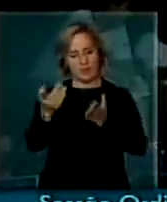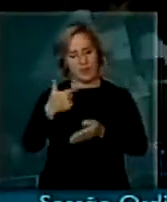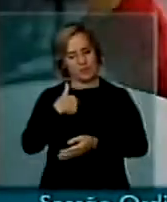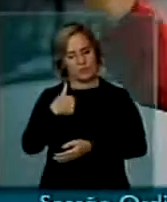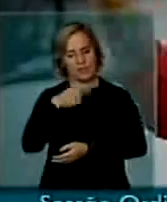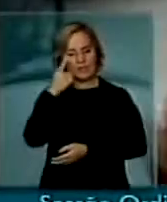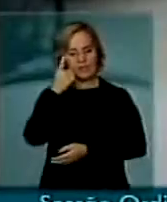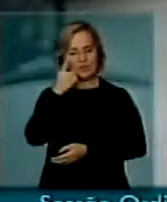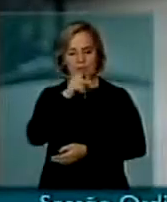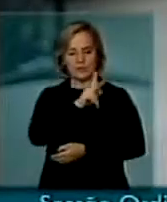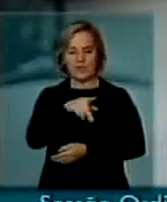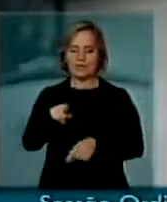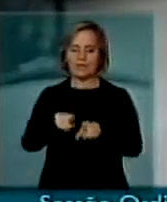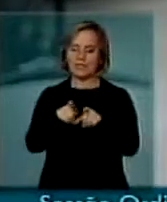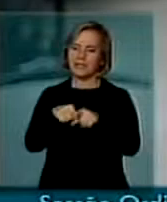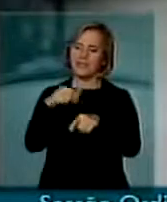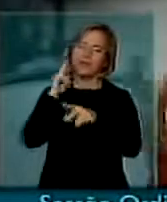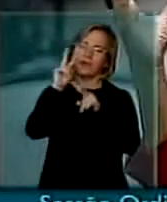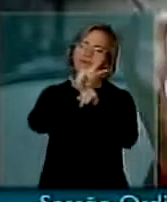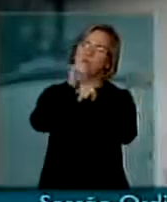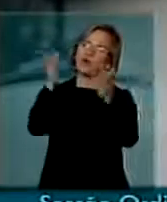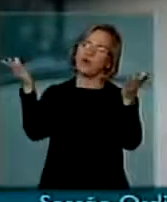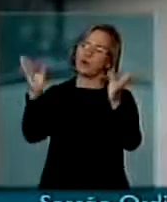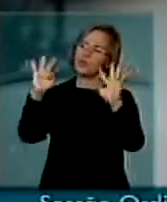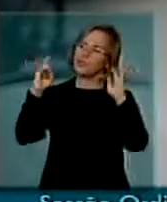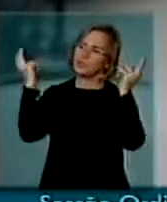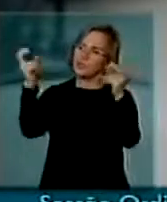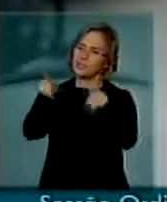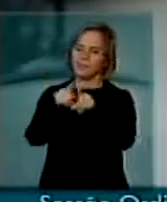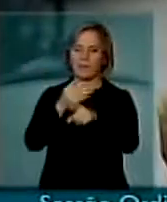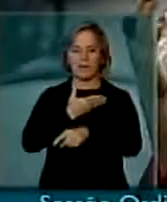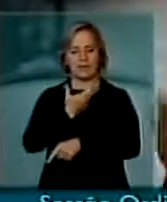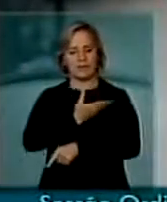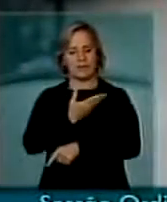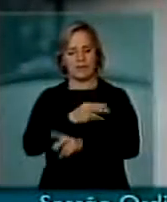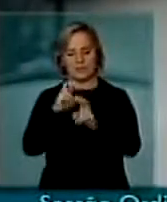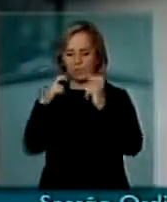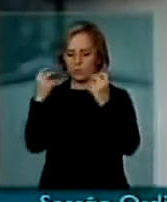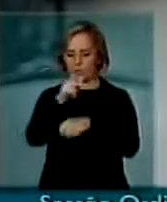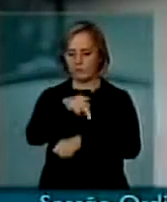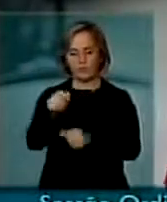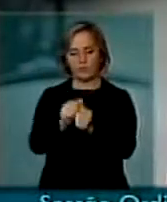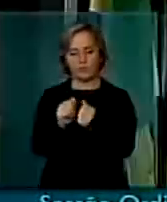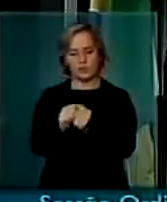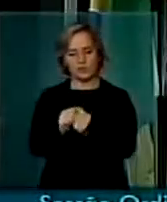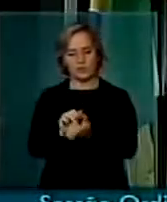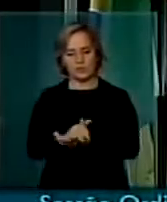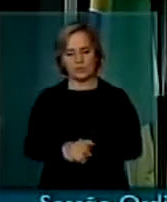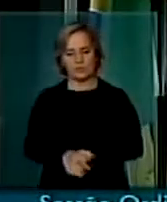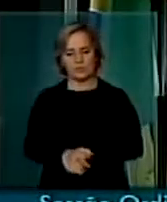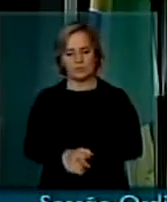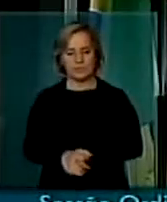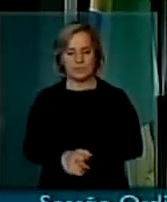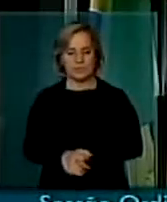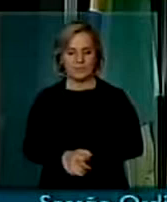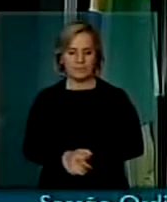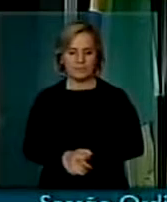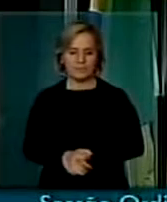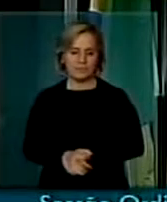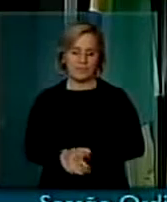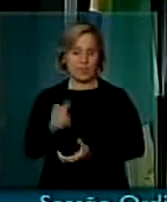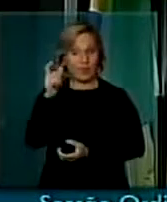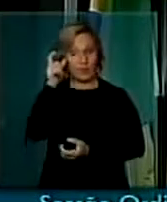professora, ao ver também estas crianças e as minhas colegas professoras nas galerias. Muito obrigado. Bom,